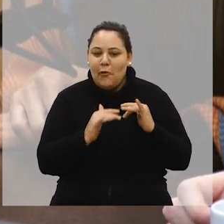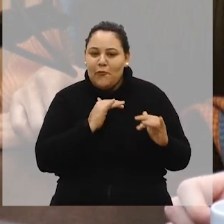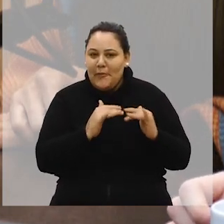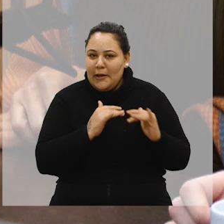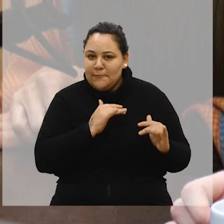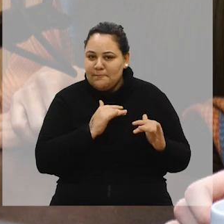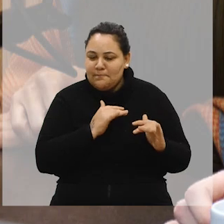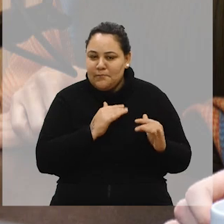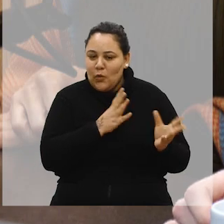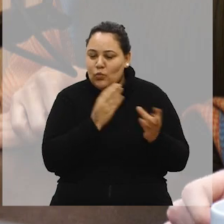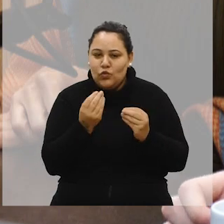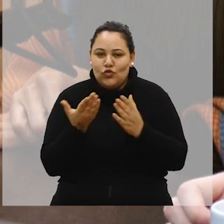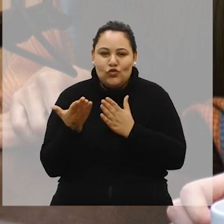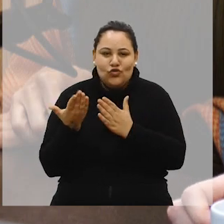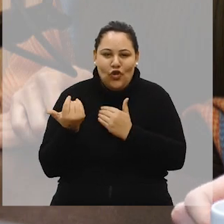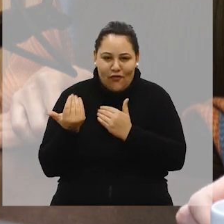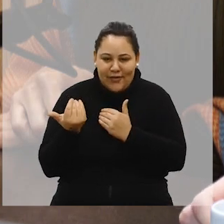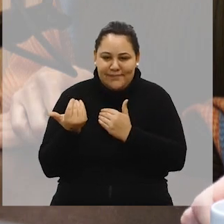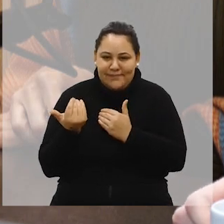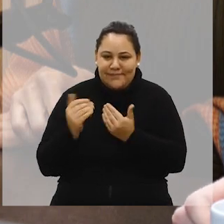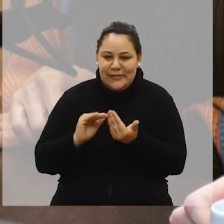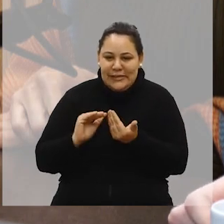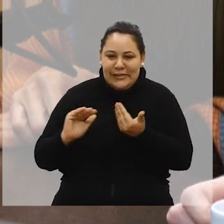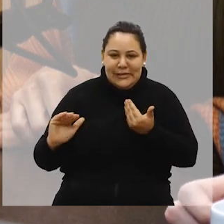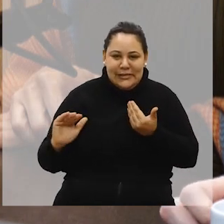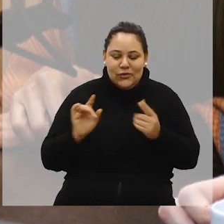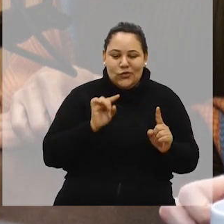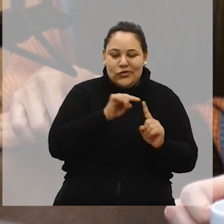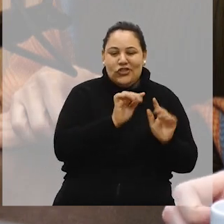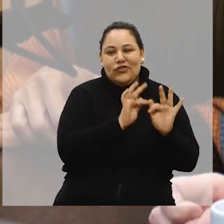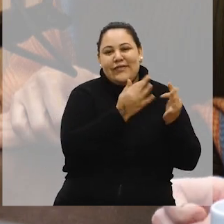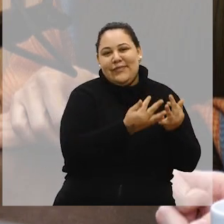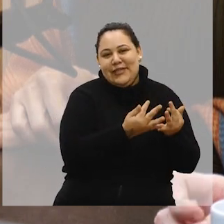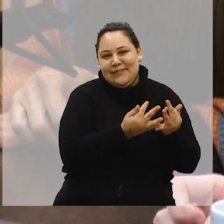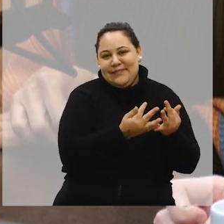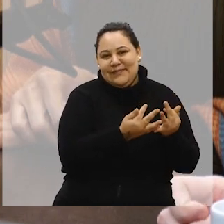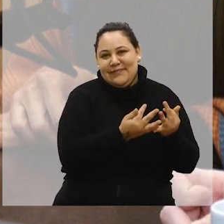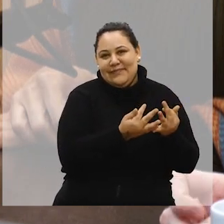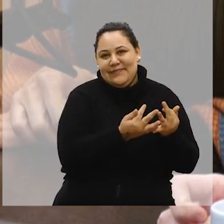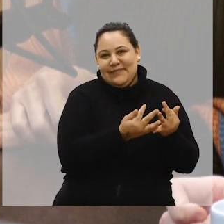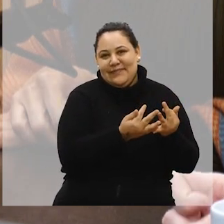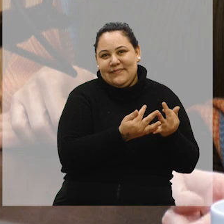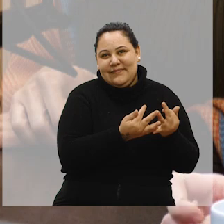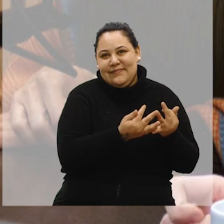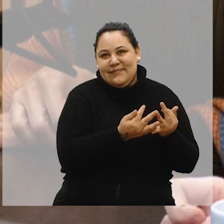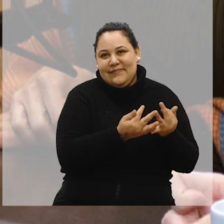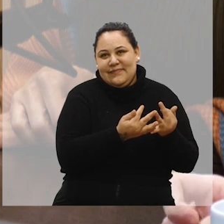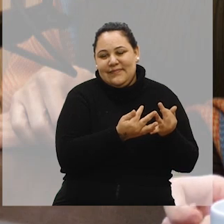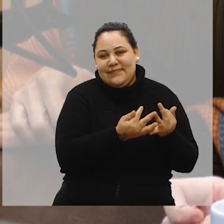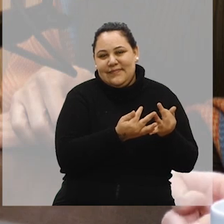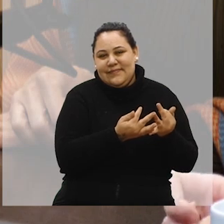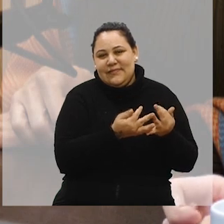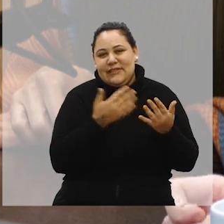onde muitos jovens se desvencilharam dos ideais das suas famílias. Então, aí que a gente